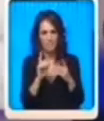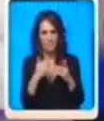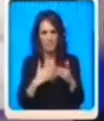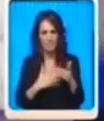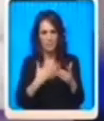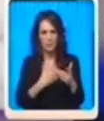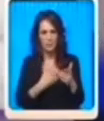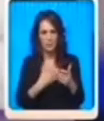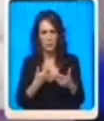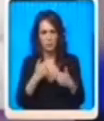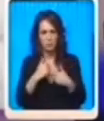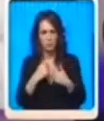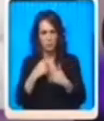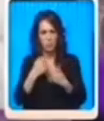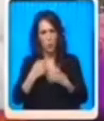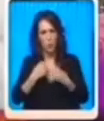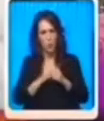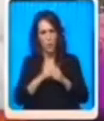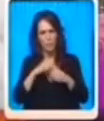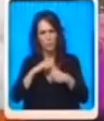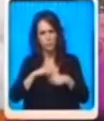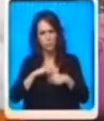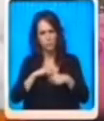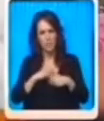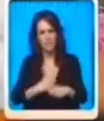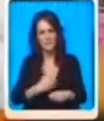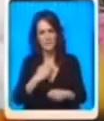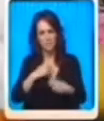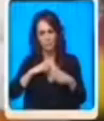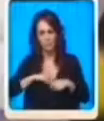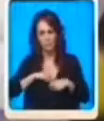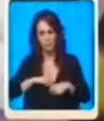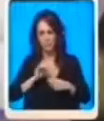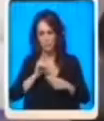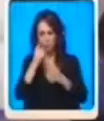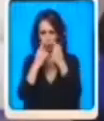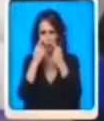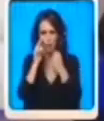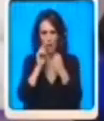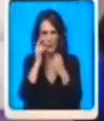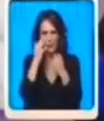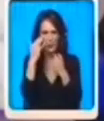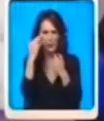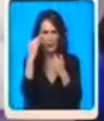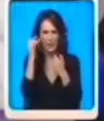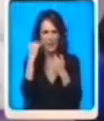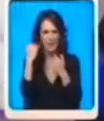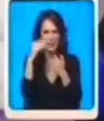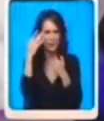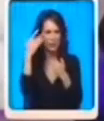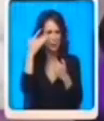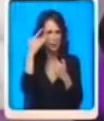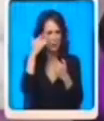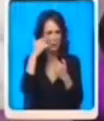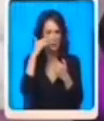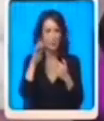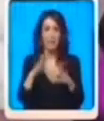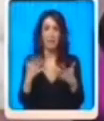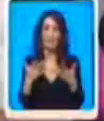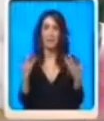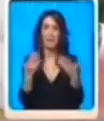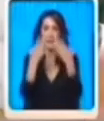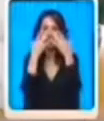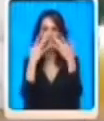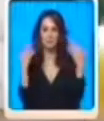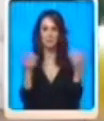fico mais para mim. Guarda a emoção mais para si, que é para não ir abrir os olhos, né? Mas foi irresistível, porque